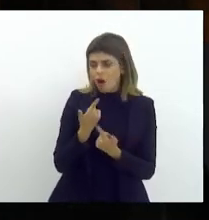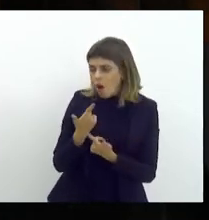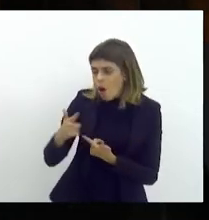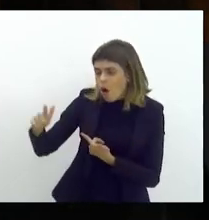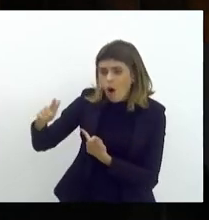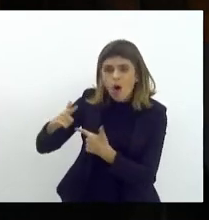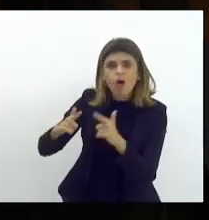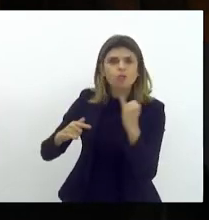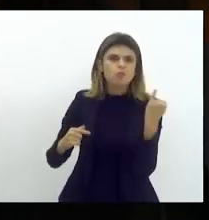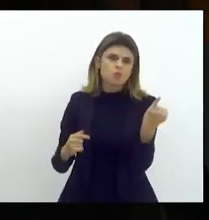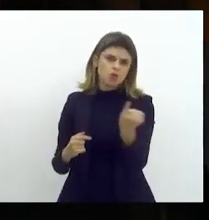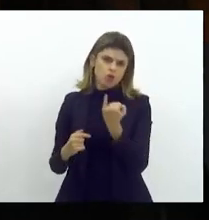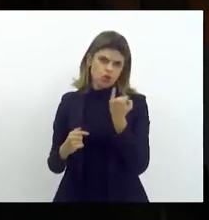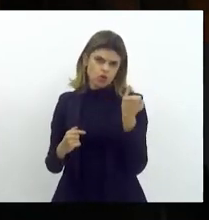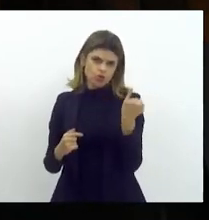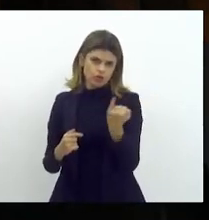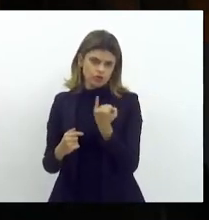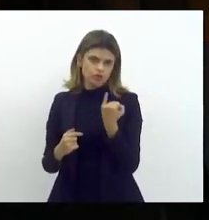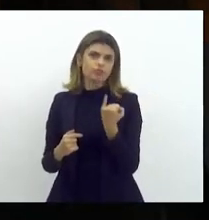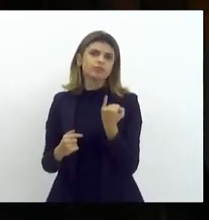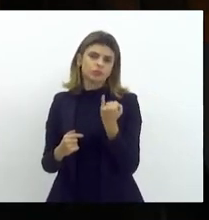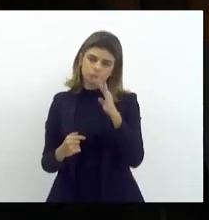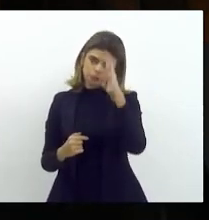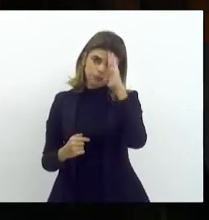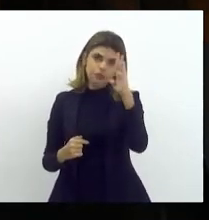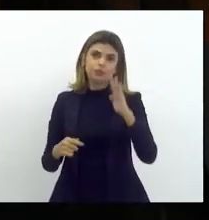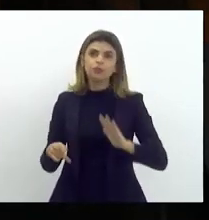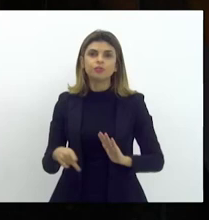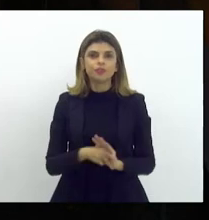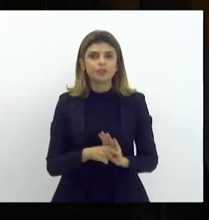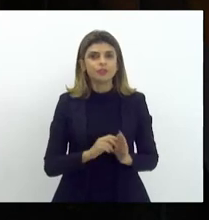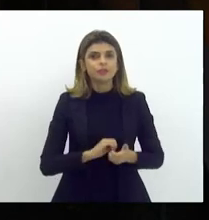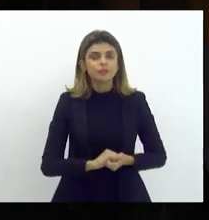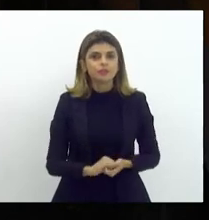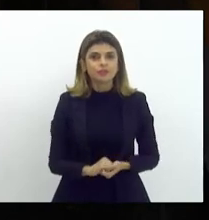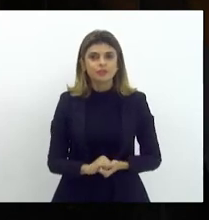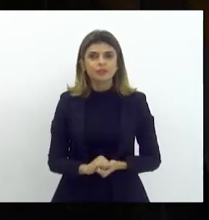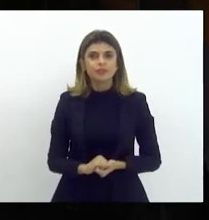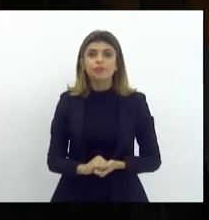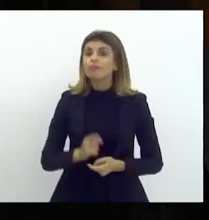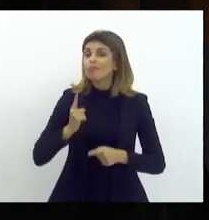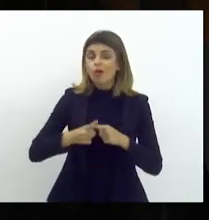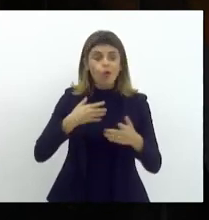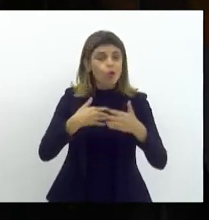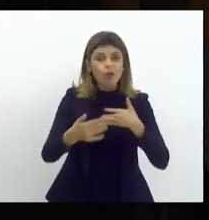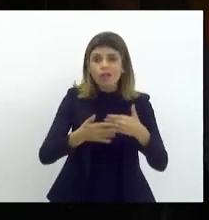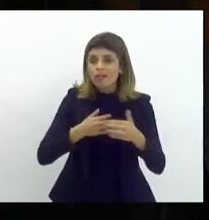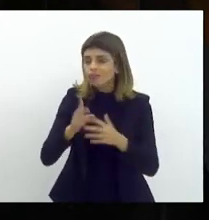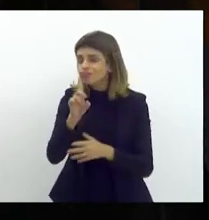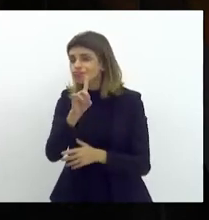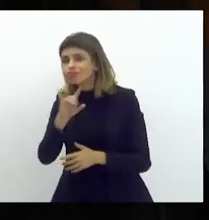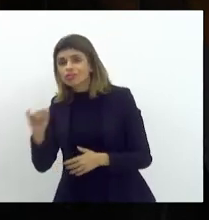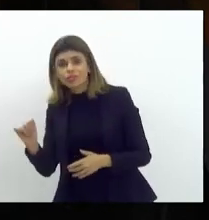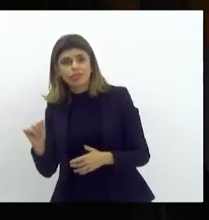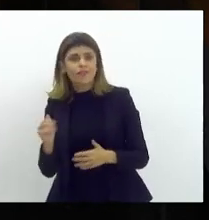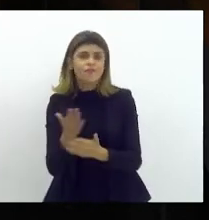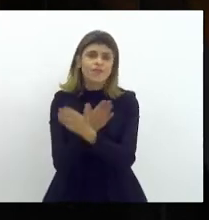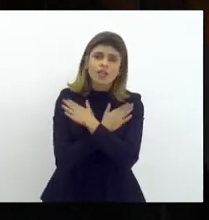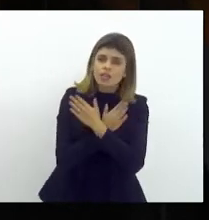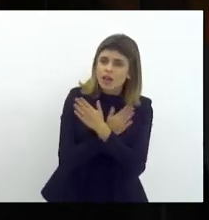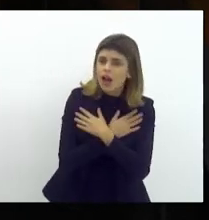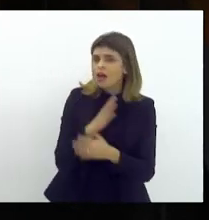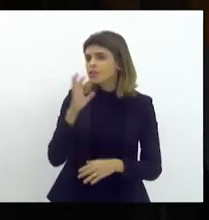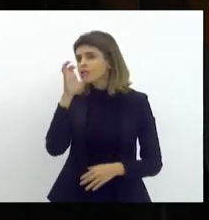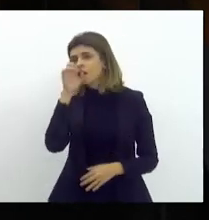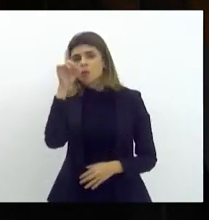importante mas não é a questão principal Então pode plantar um qualquer dia qualquer hora feriado sábado